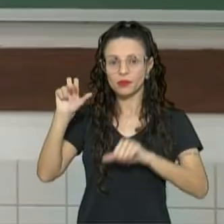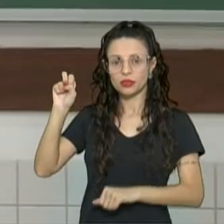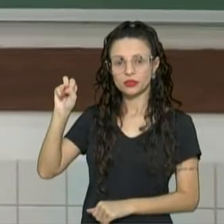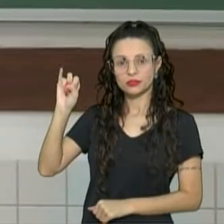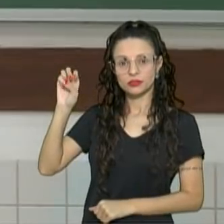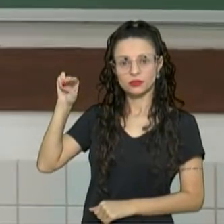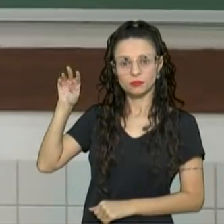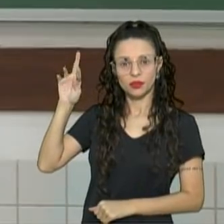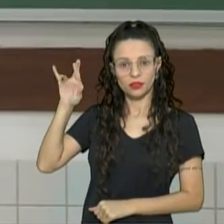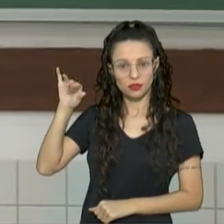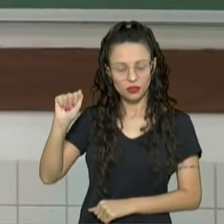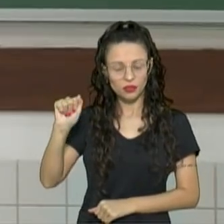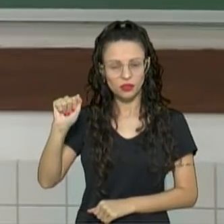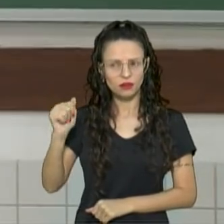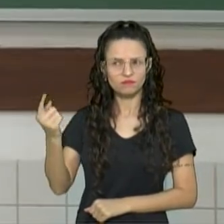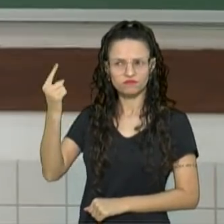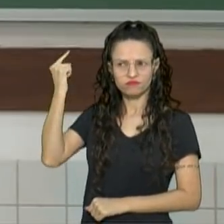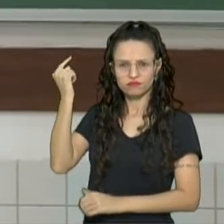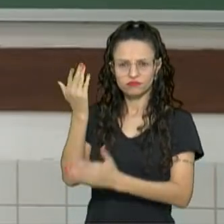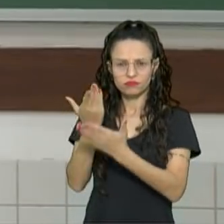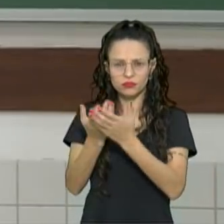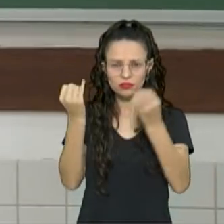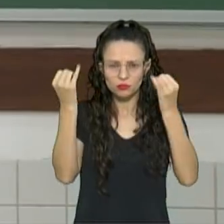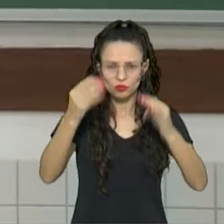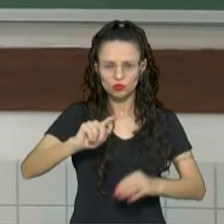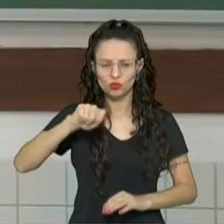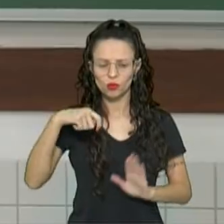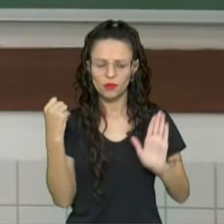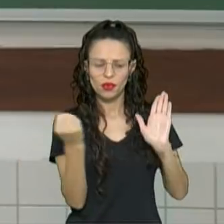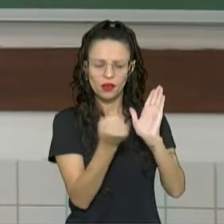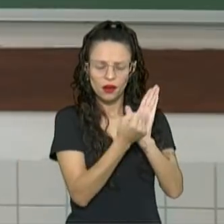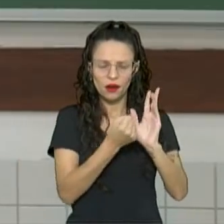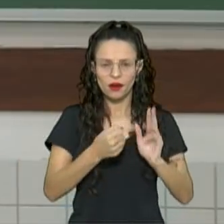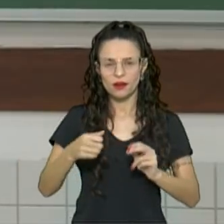na arte indígena. Hoje a gente vai continuar falando mais um pouco sobre isso também.